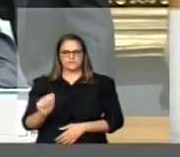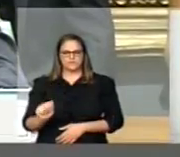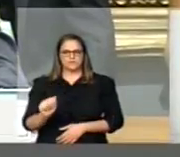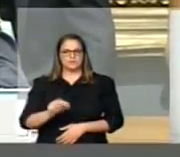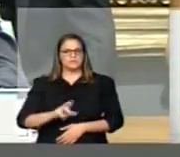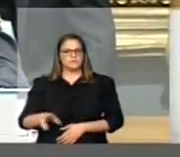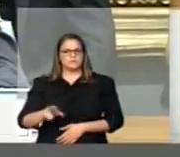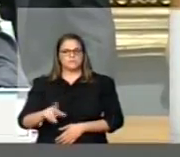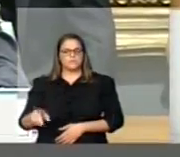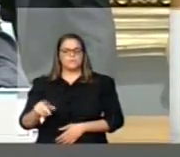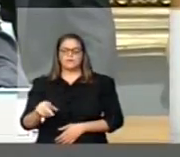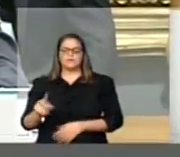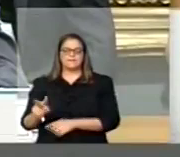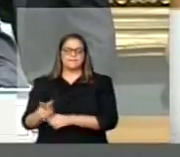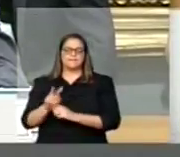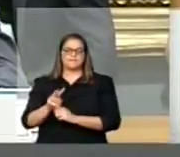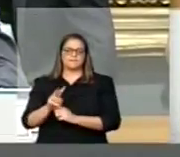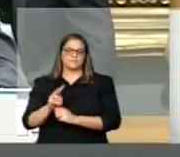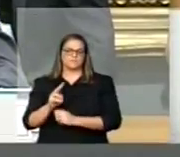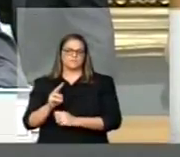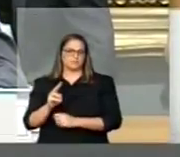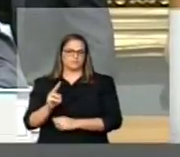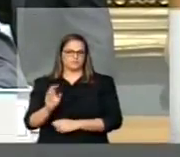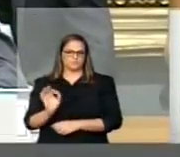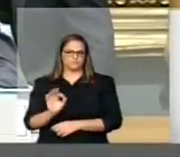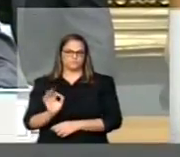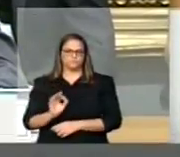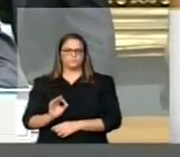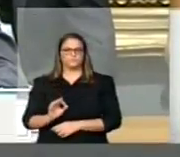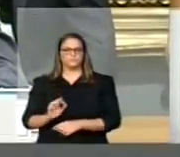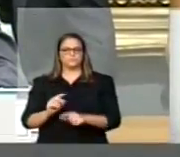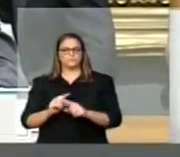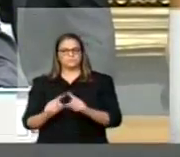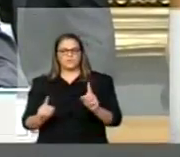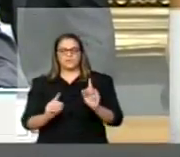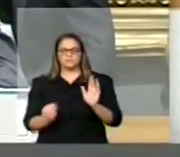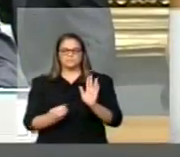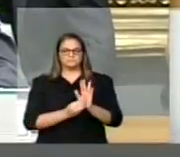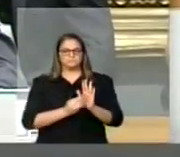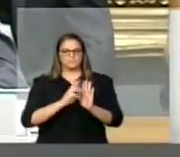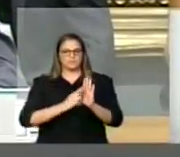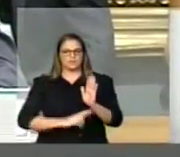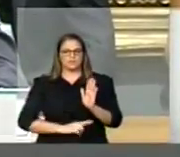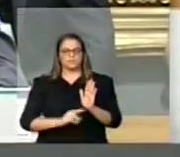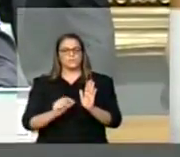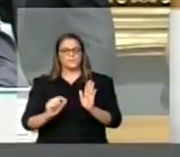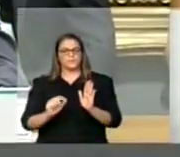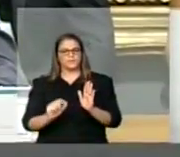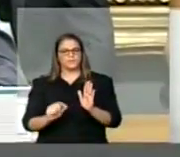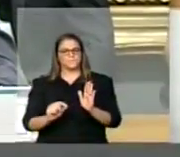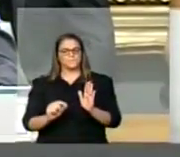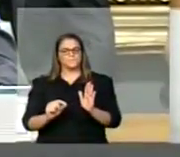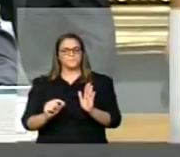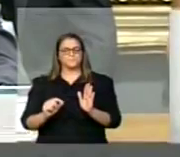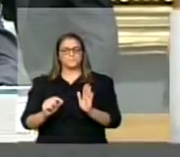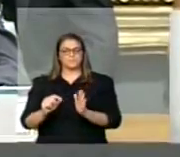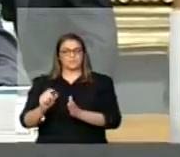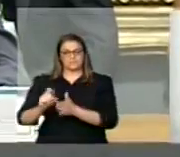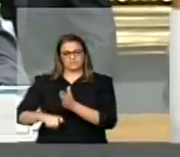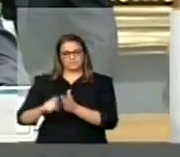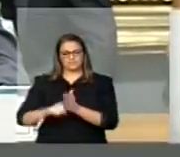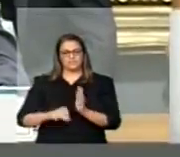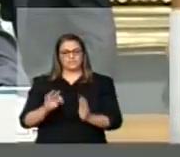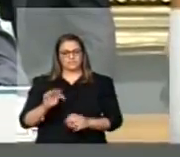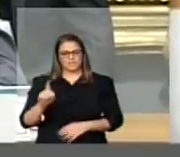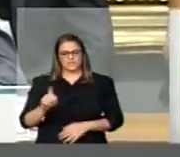esclareço que em nenhum momento do relatório foi dito que a equalização, aspas, que a equalização de taxas, fecha aspas,